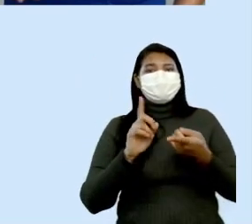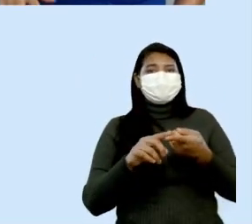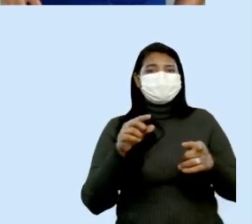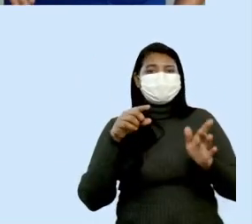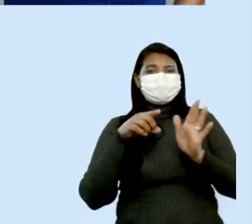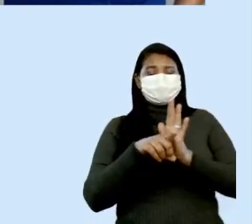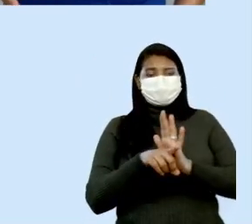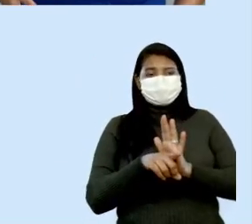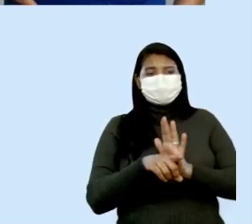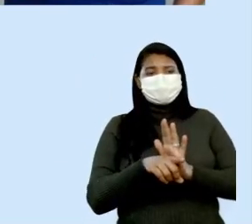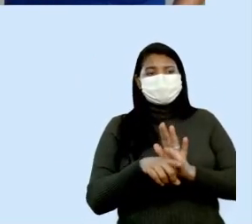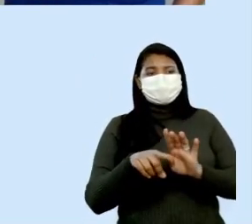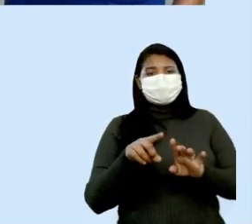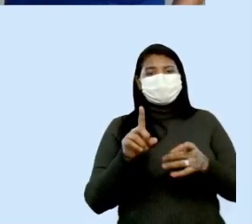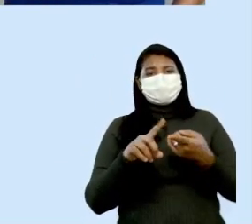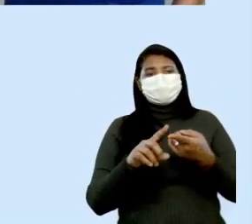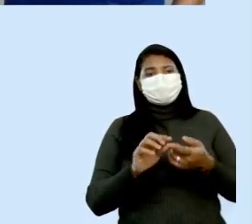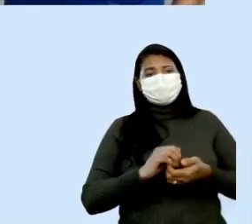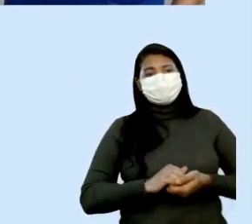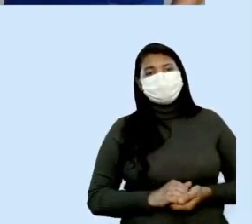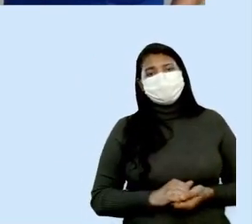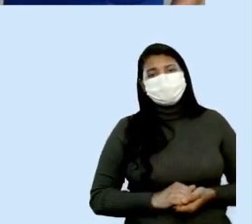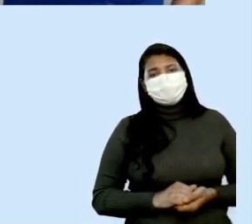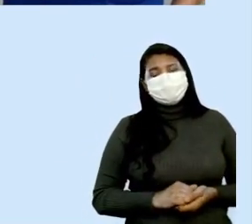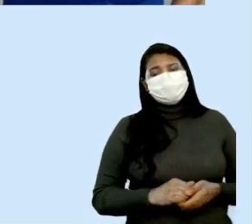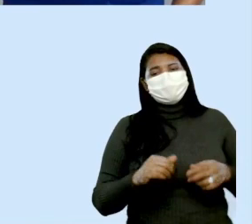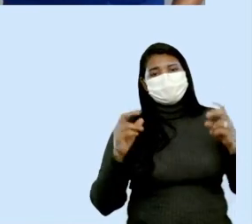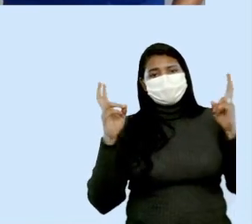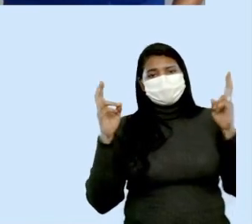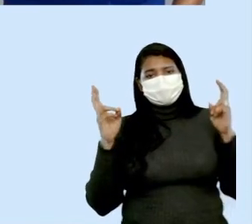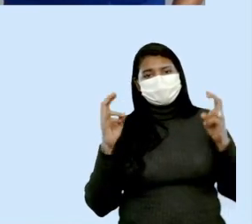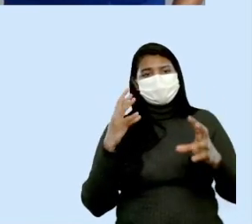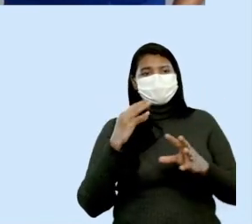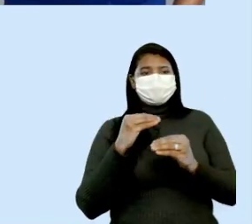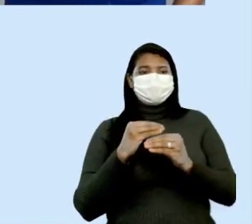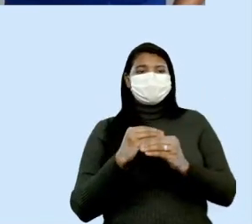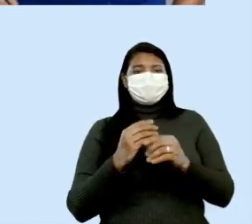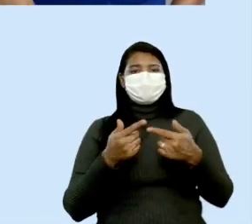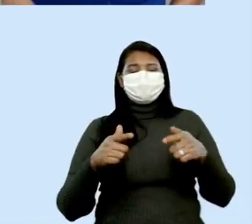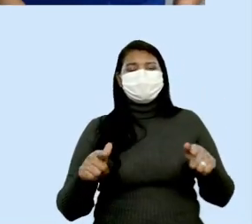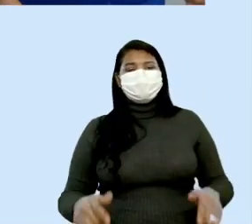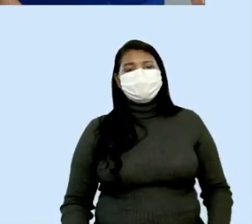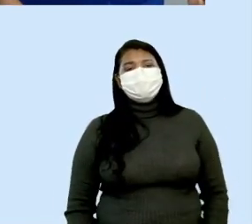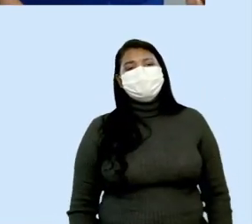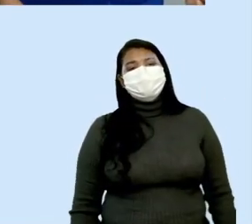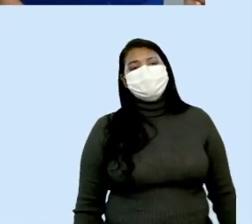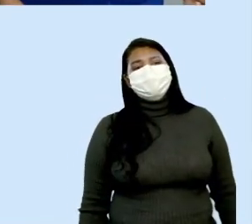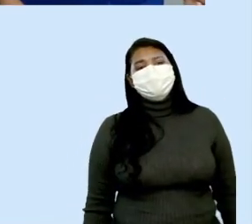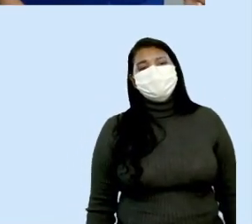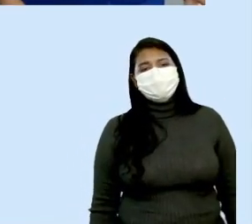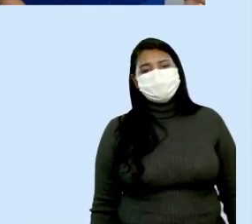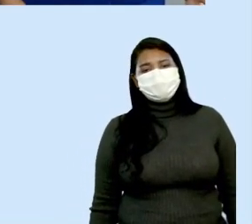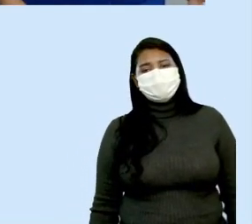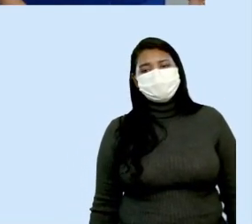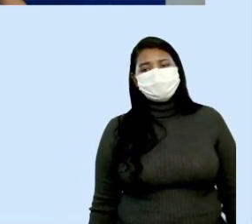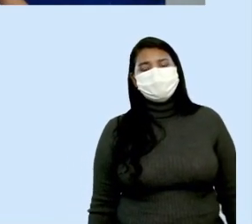pergunta a respeito de eixos ou componentes gramaticais.